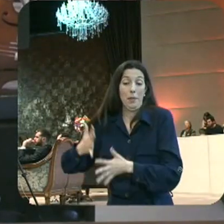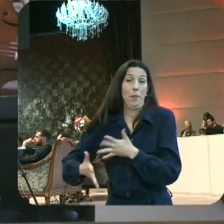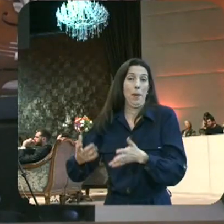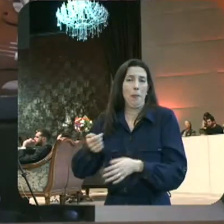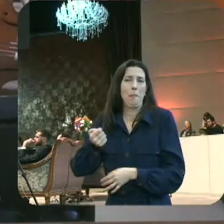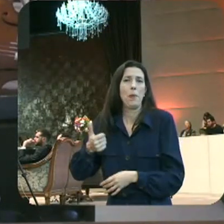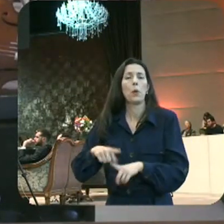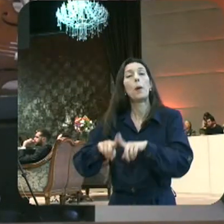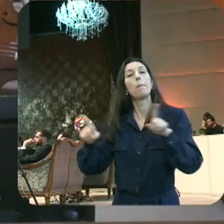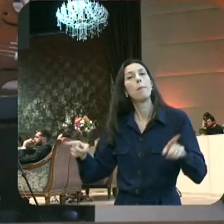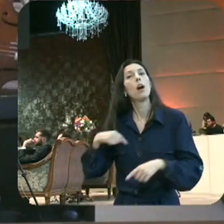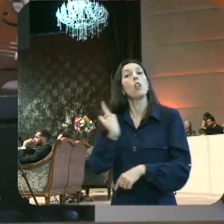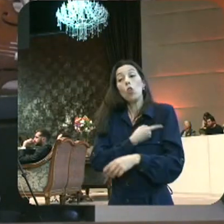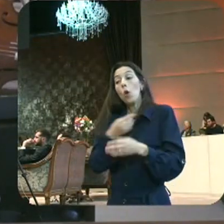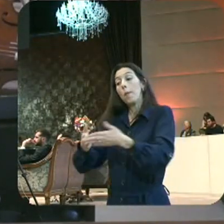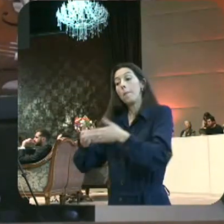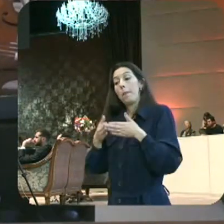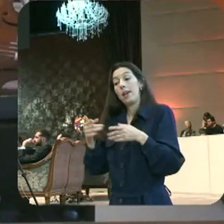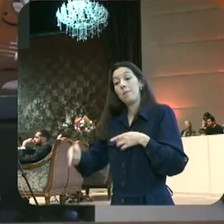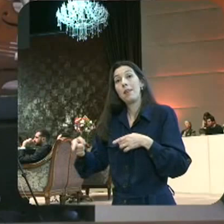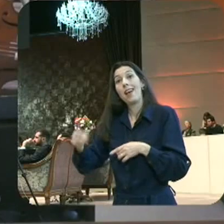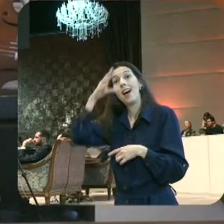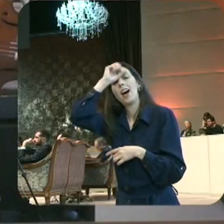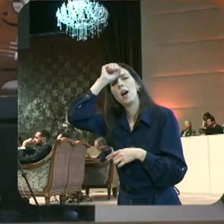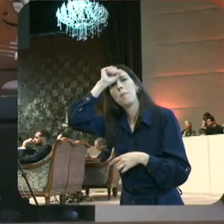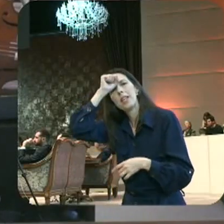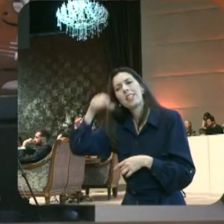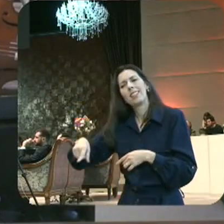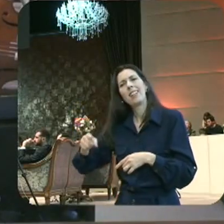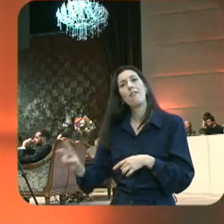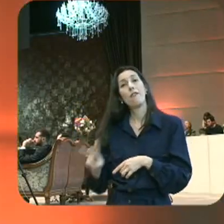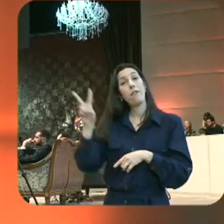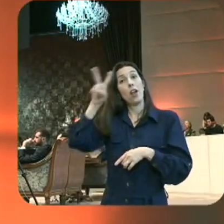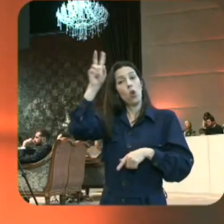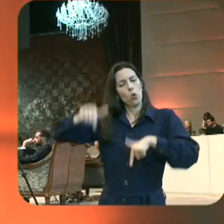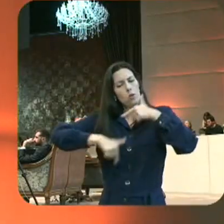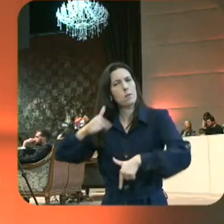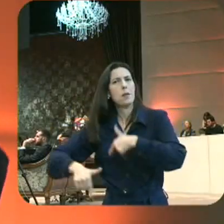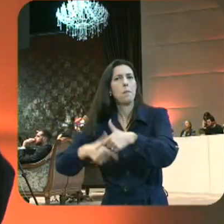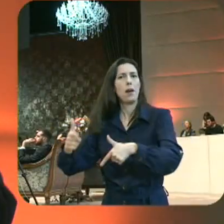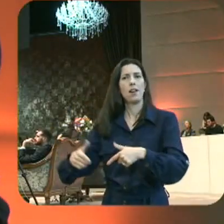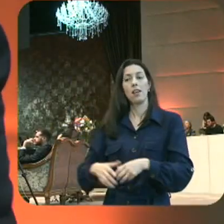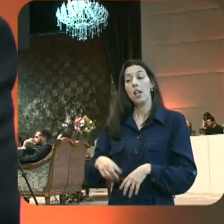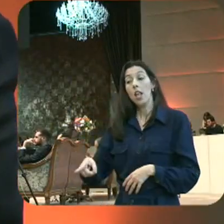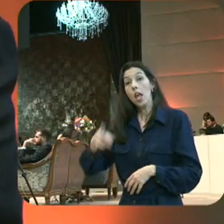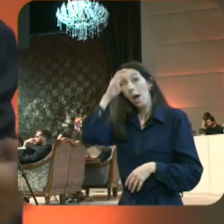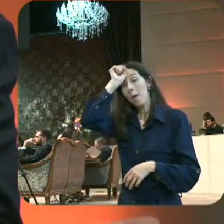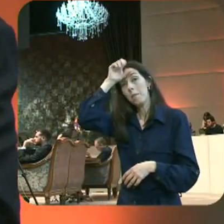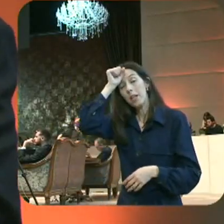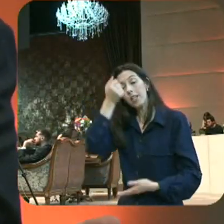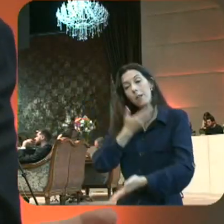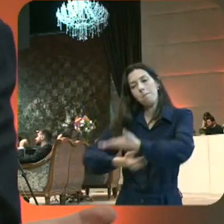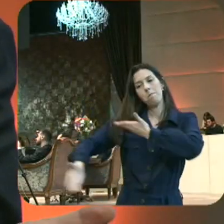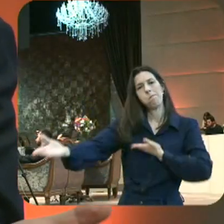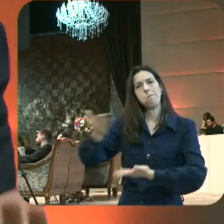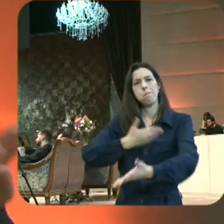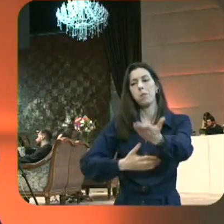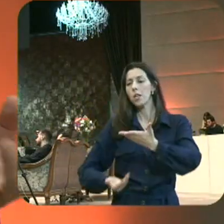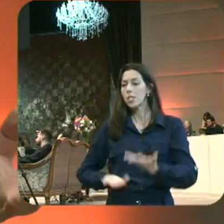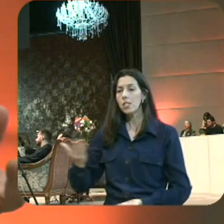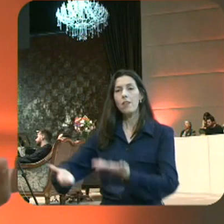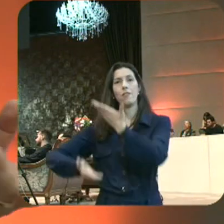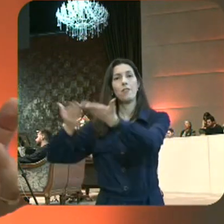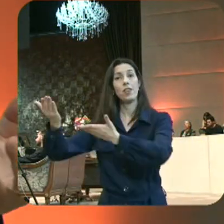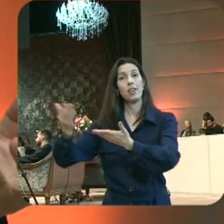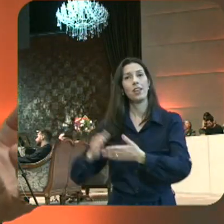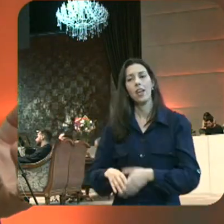quê? Para que eles possam aprender o valor do trabalho, o valor de dividir tarefas. Não é assim mesmo? Senão